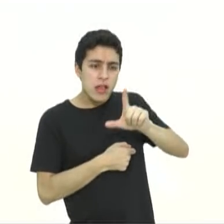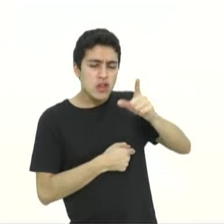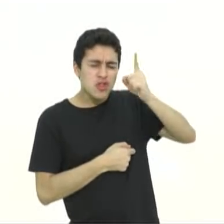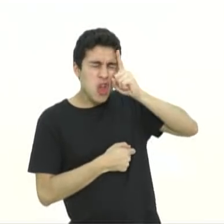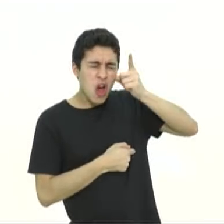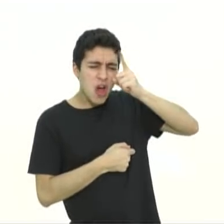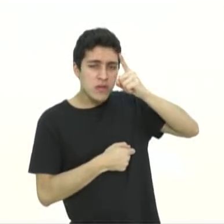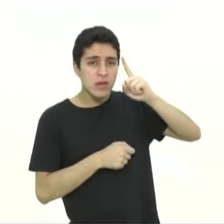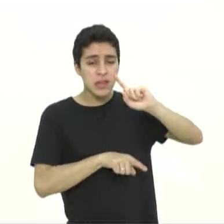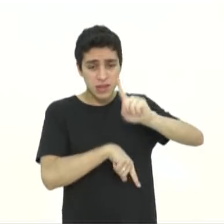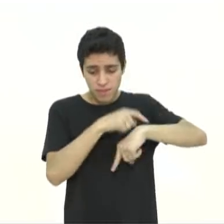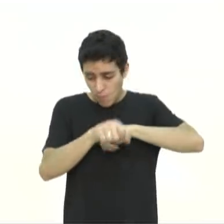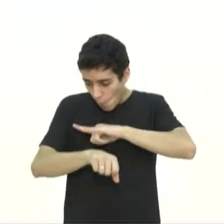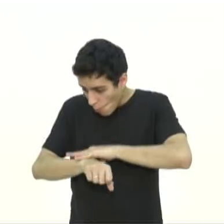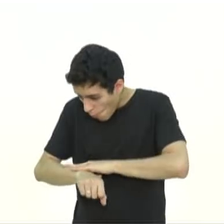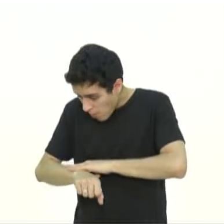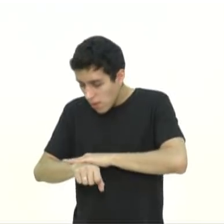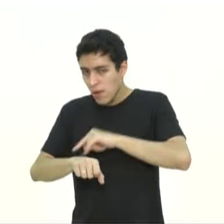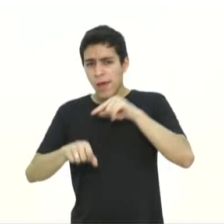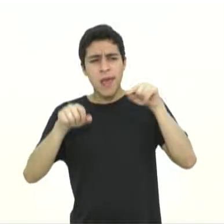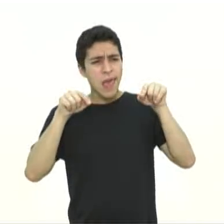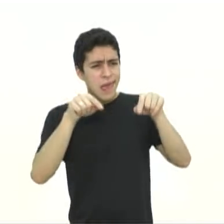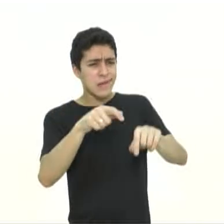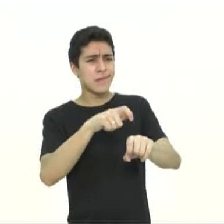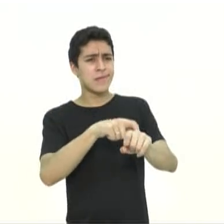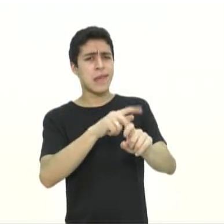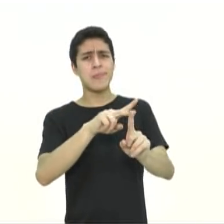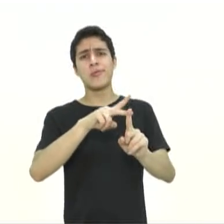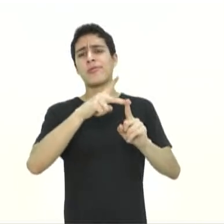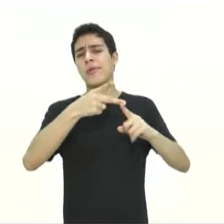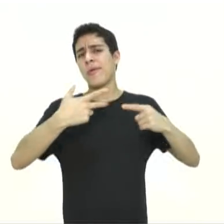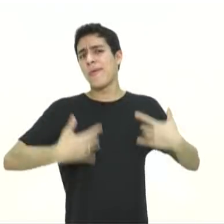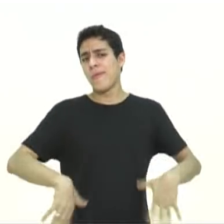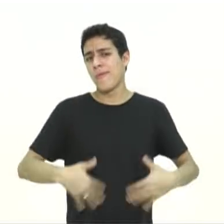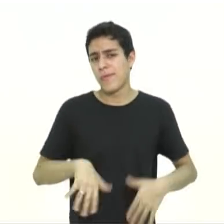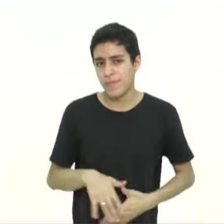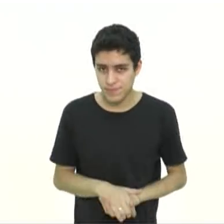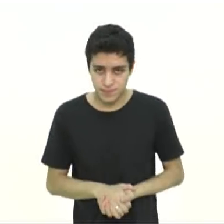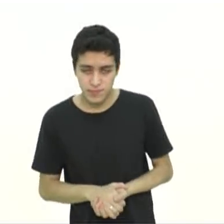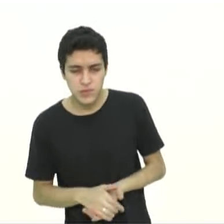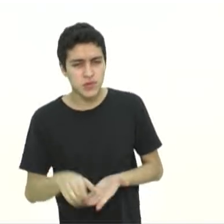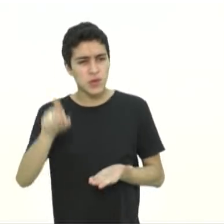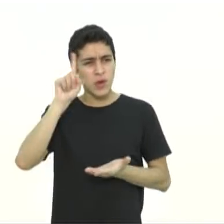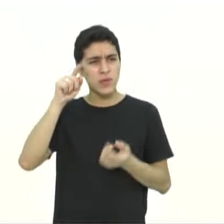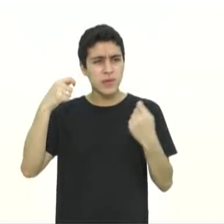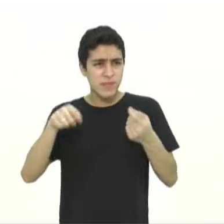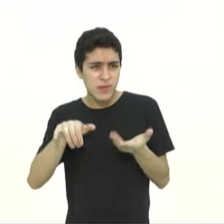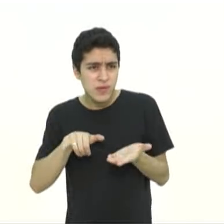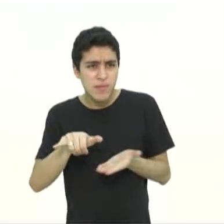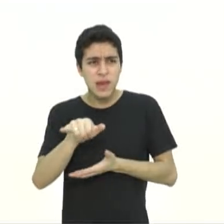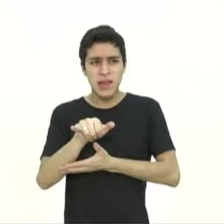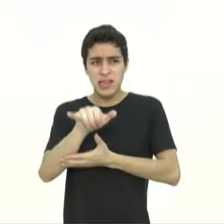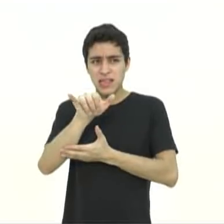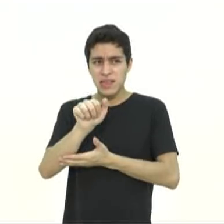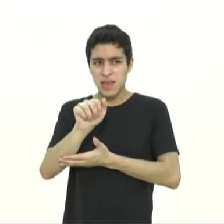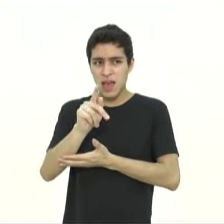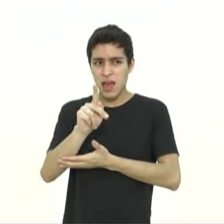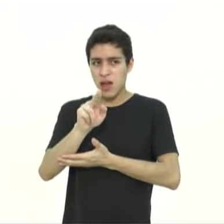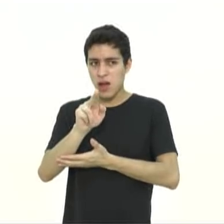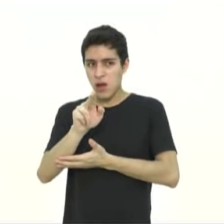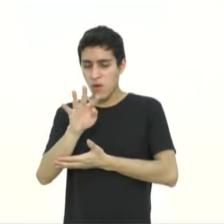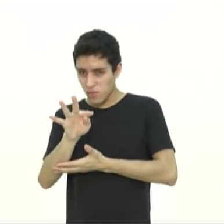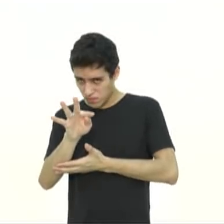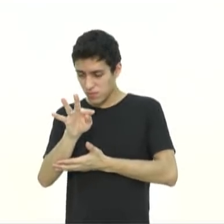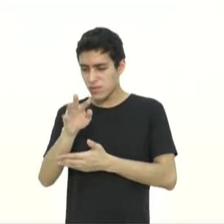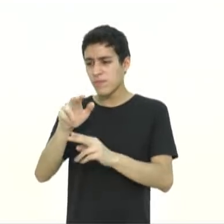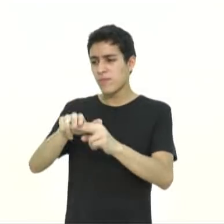consome o dobro do tempo. Todos os dias deve-se tomar um Yakult pelos lactobacilos, que ninguém sabe bem